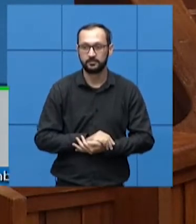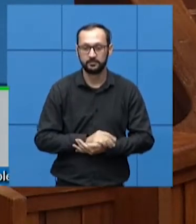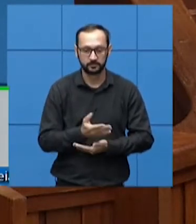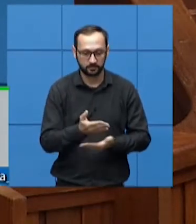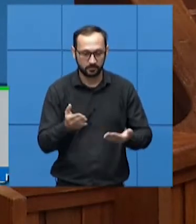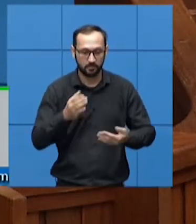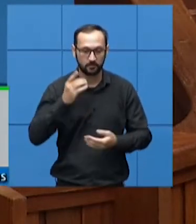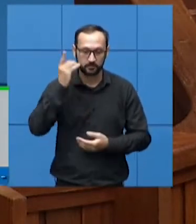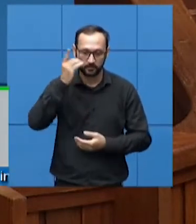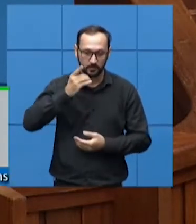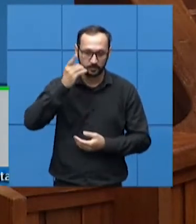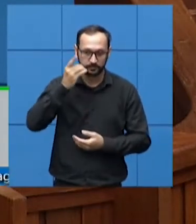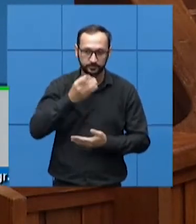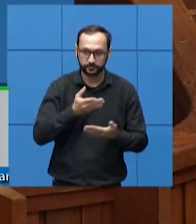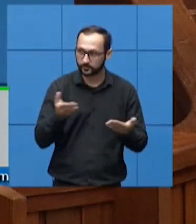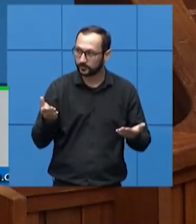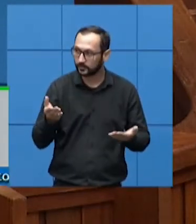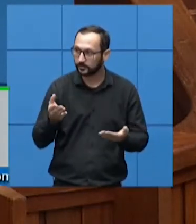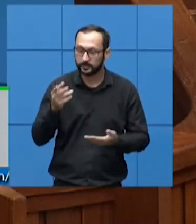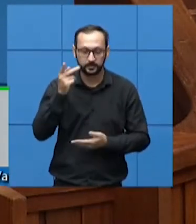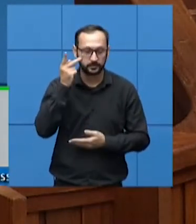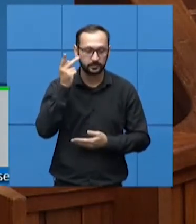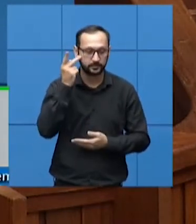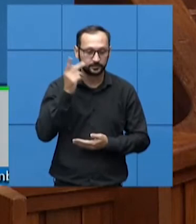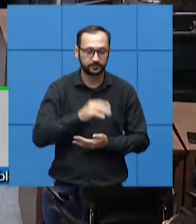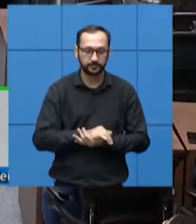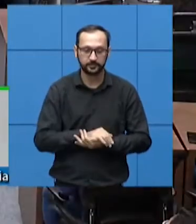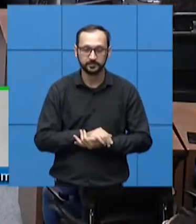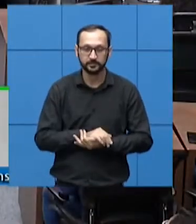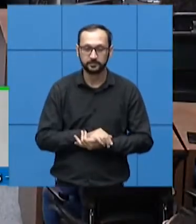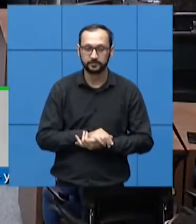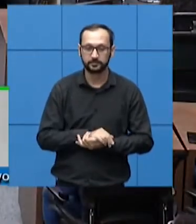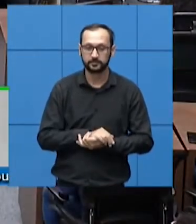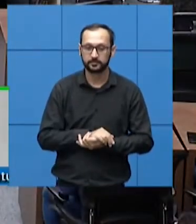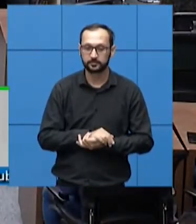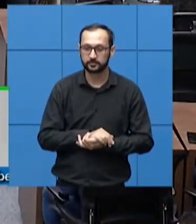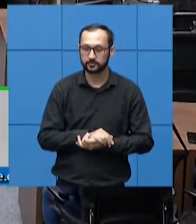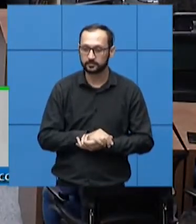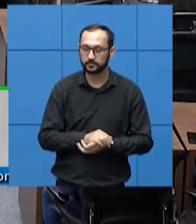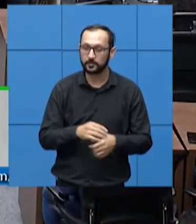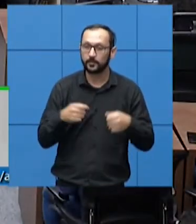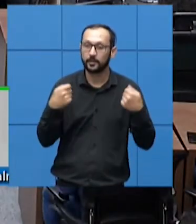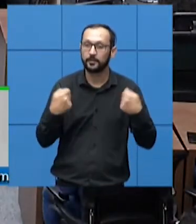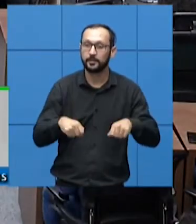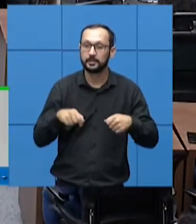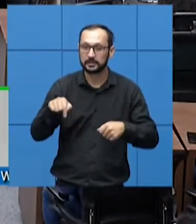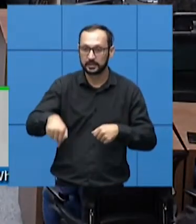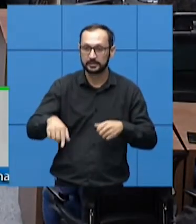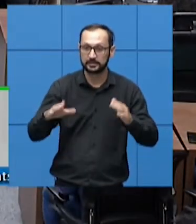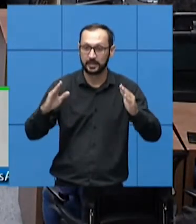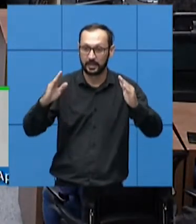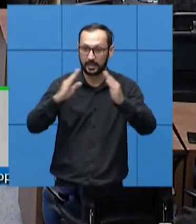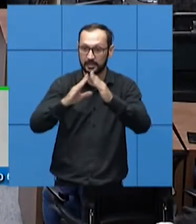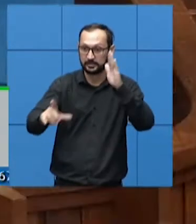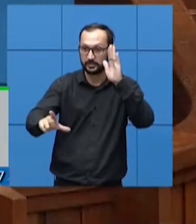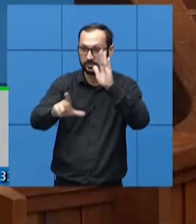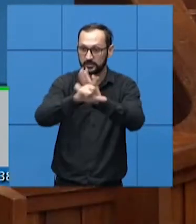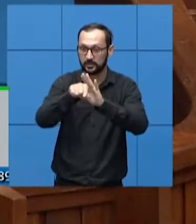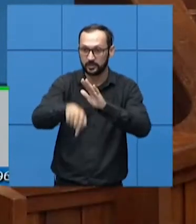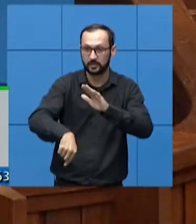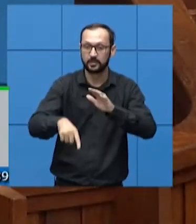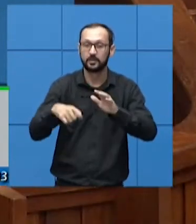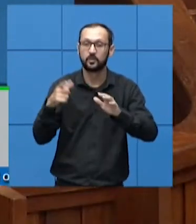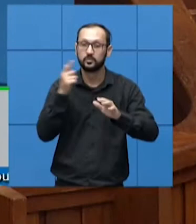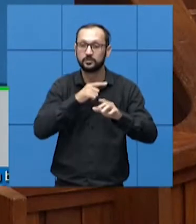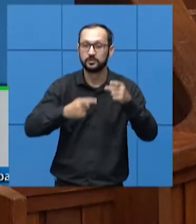Senhores deputados, deputado Pedro Kemp, gostaria de transmitir, precisamos que esta Casa Legislativa